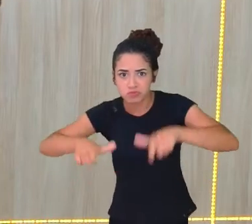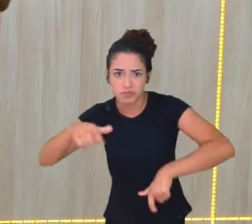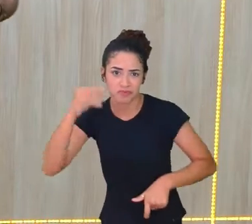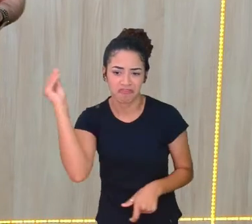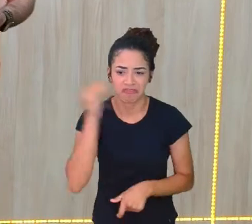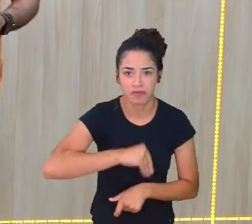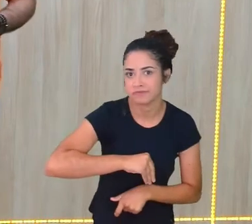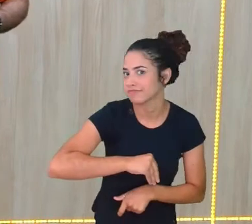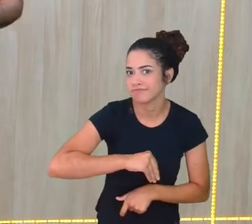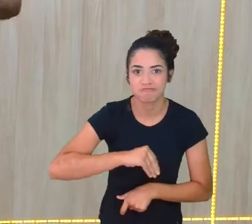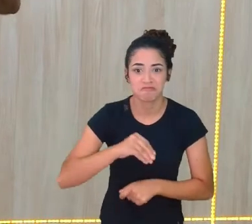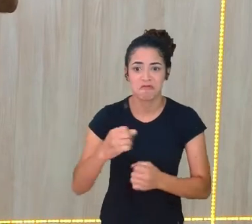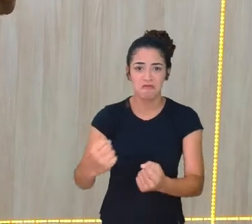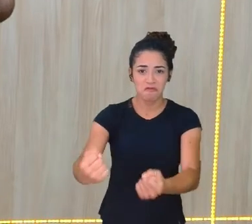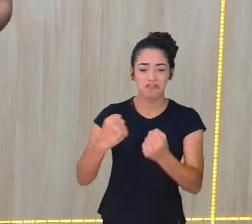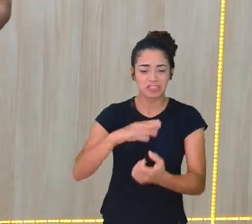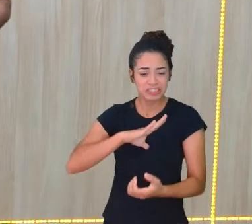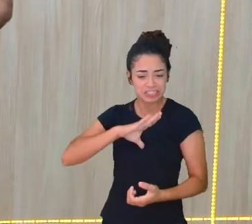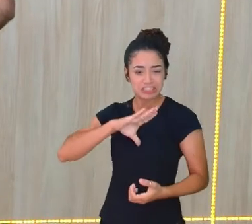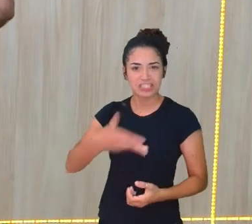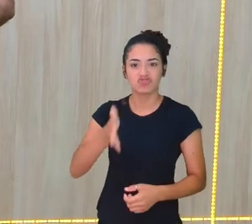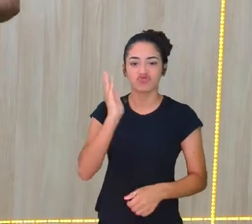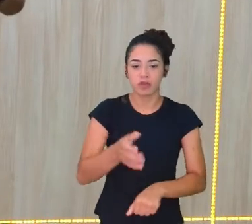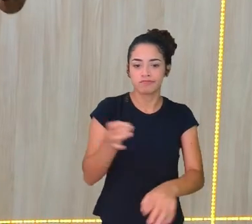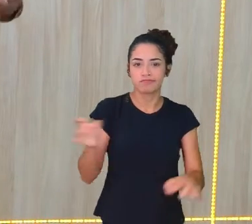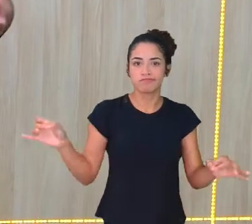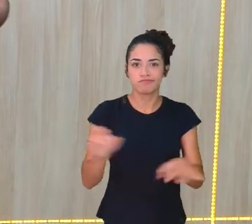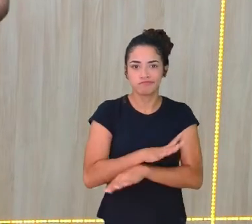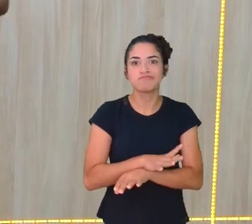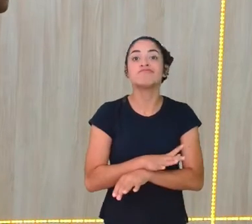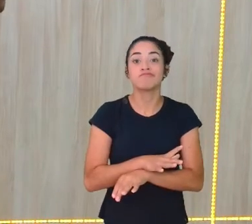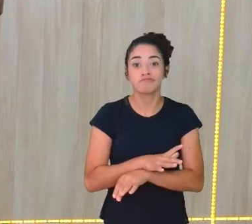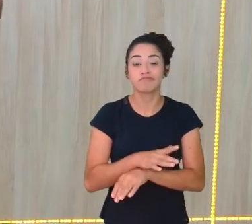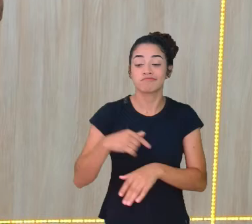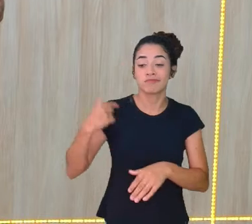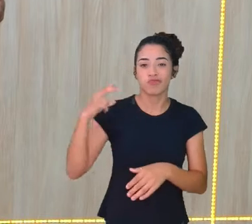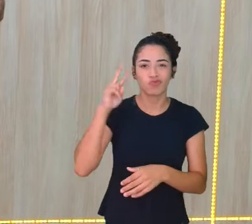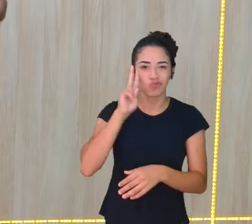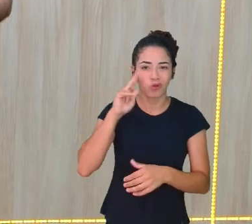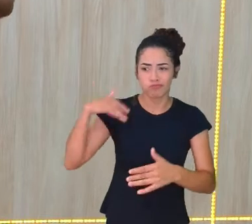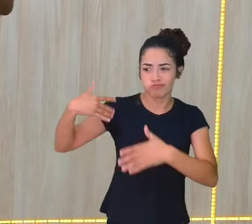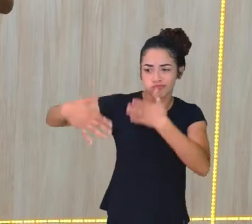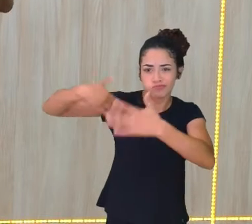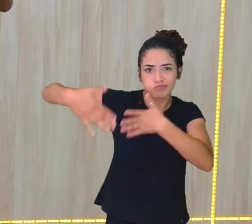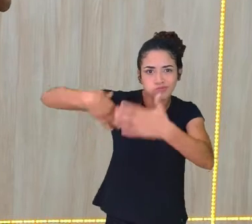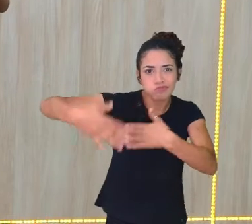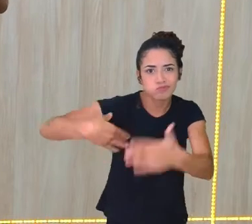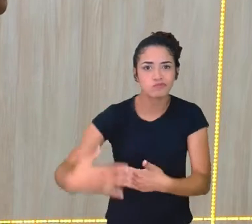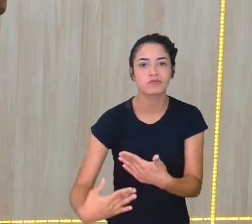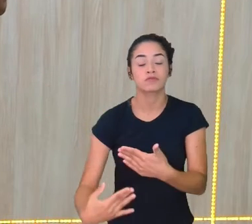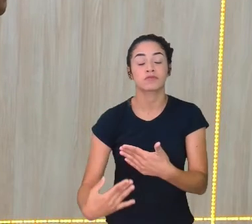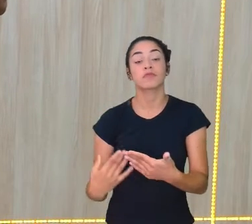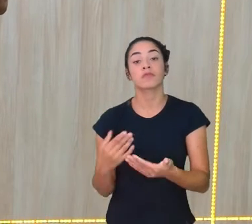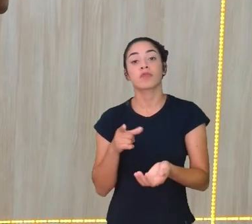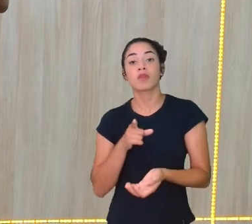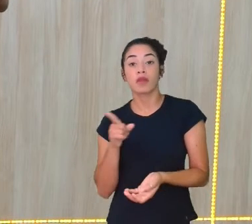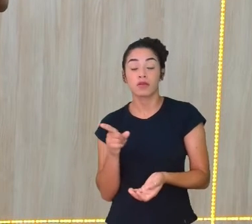né, corajosos e preparados, que ao longo da história